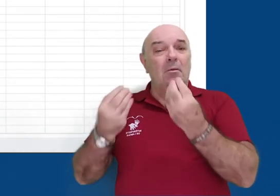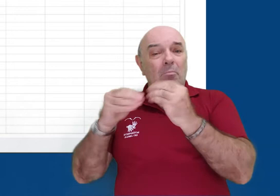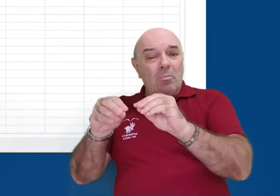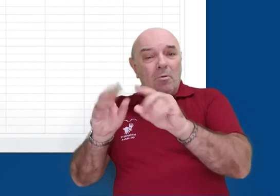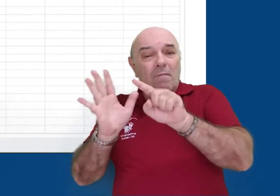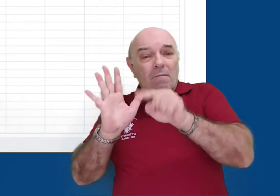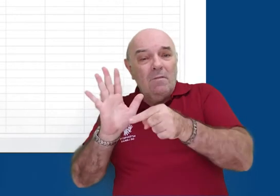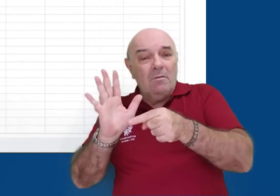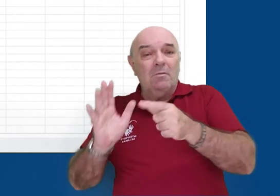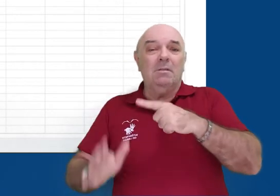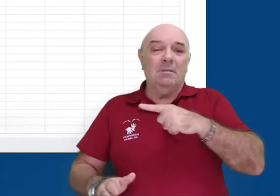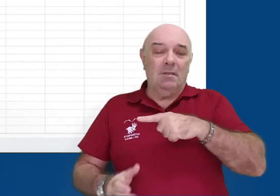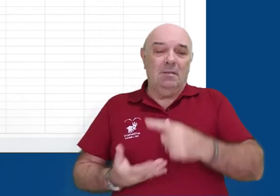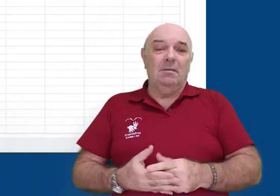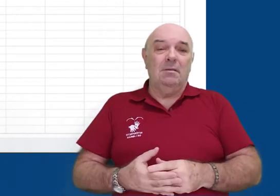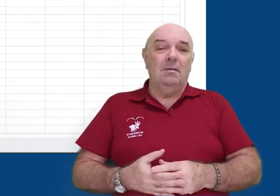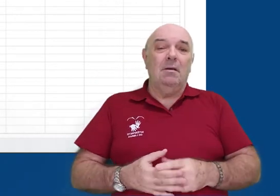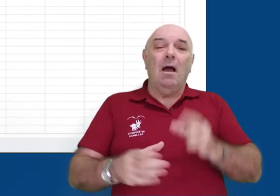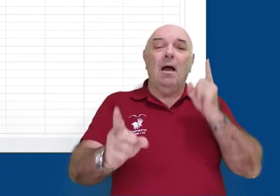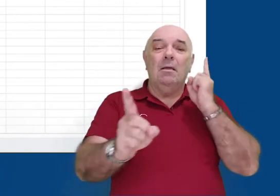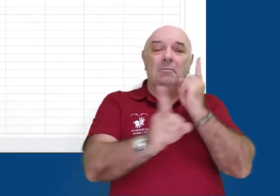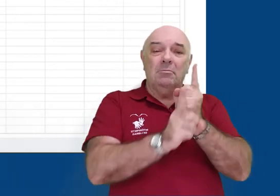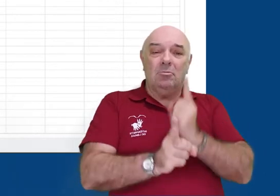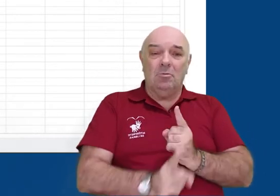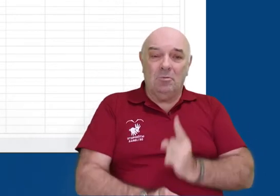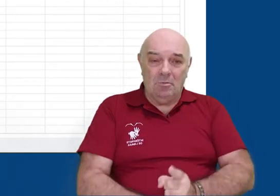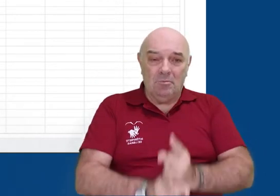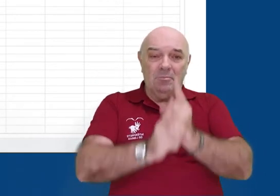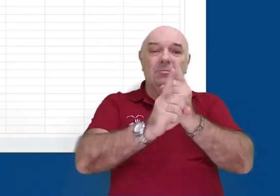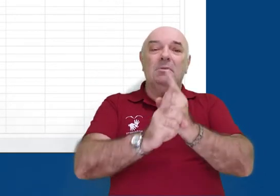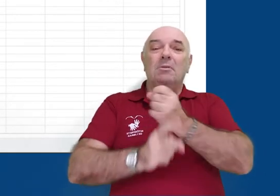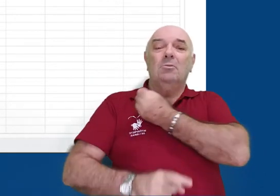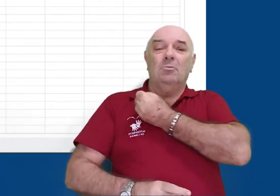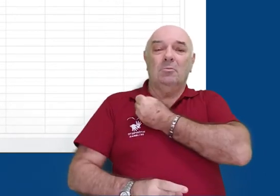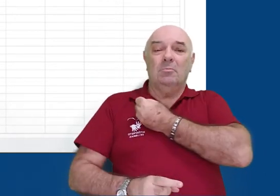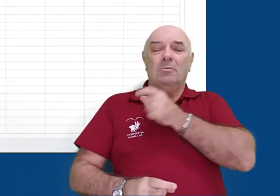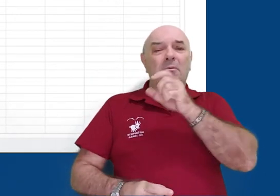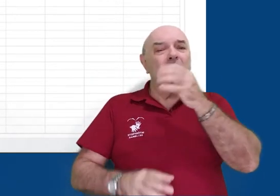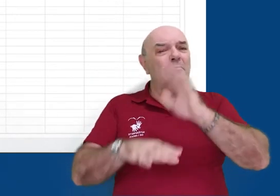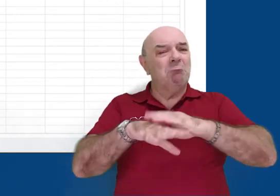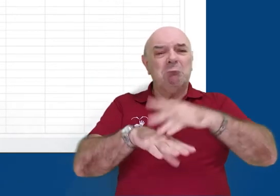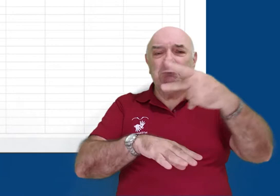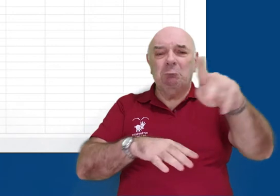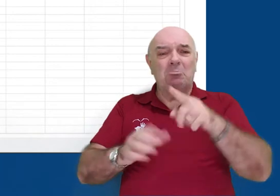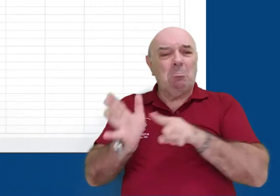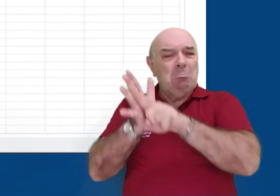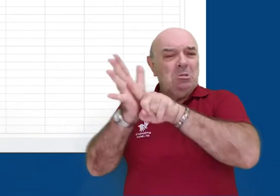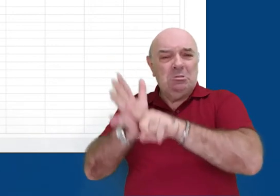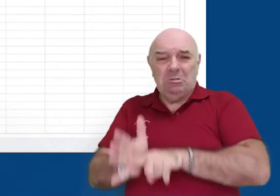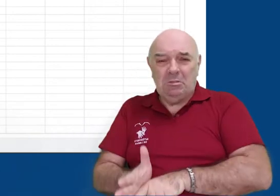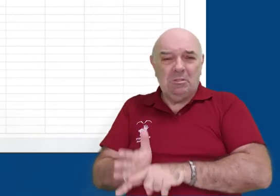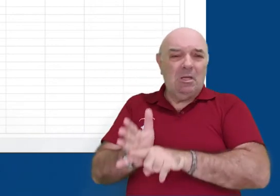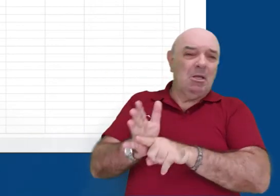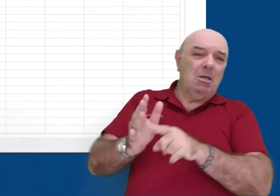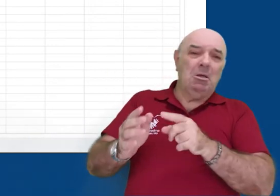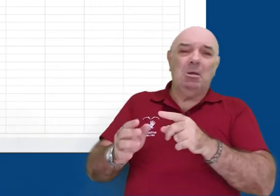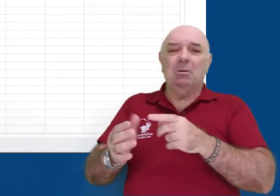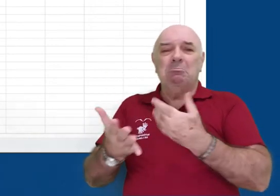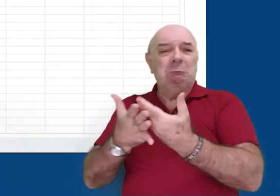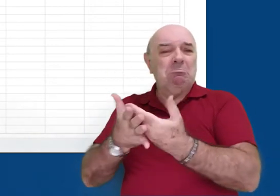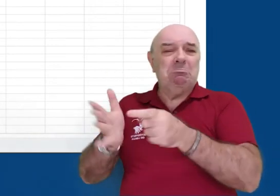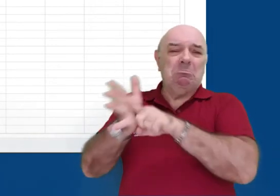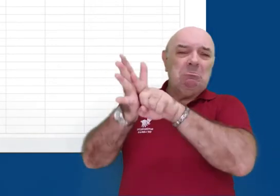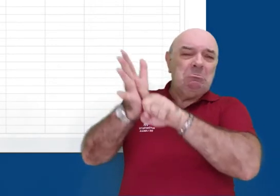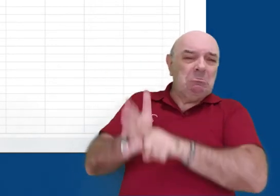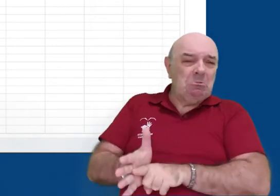então todos os valores que contém a vírgula esse tipo de filtro nos oferecem várias opções sinta-se à vontade para explorá-las